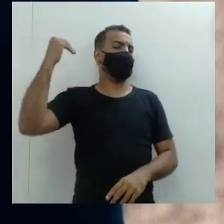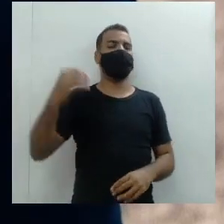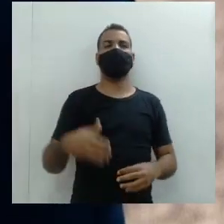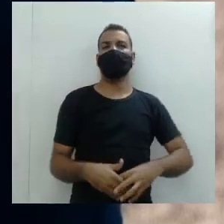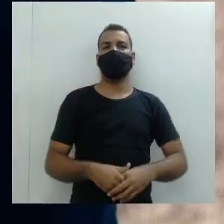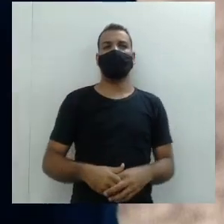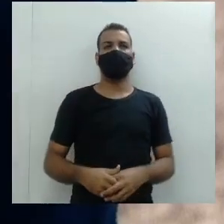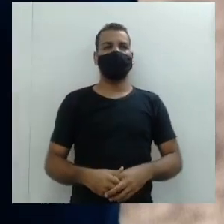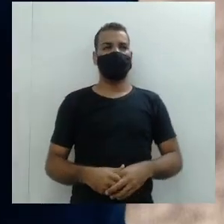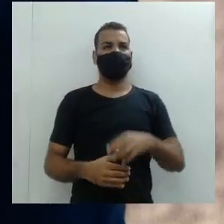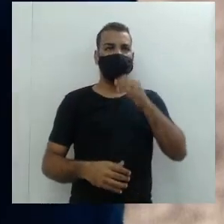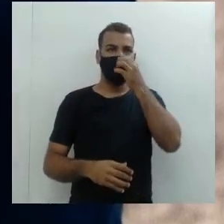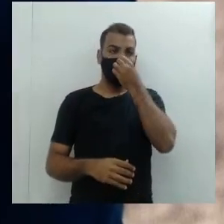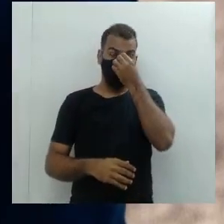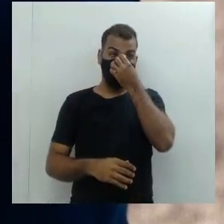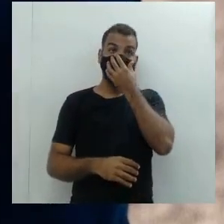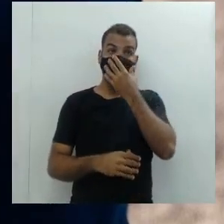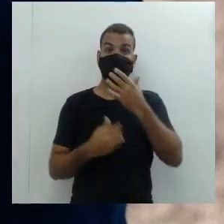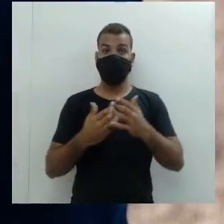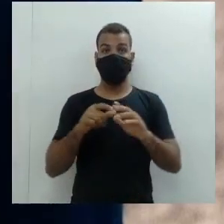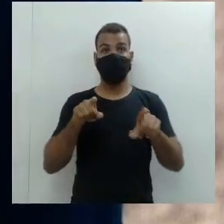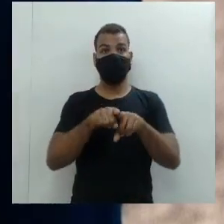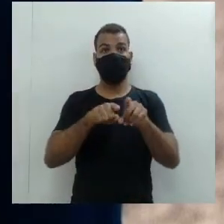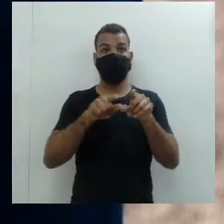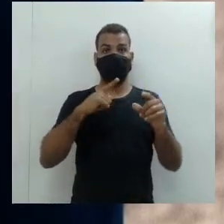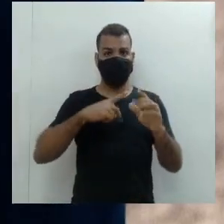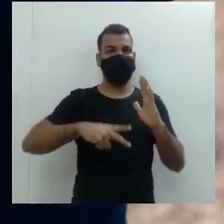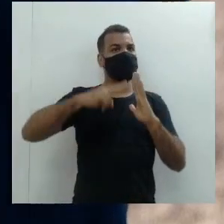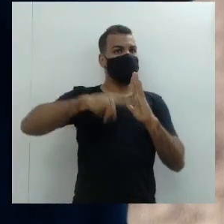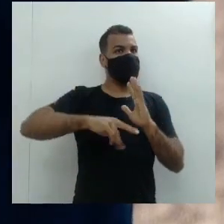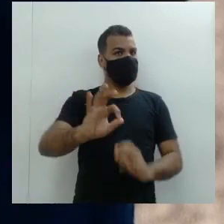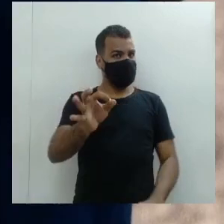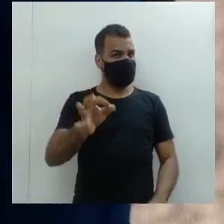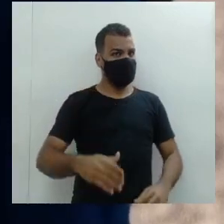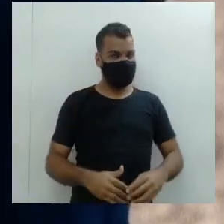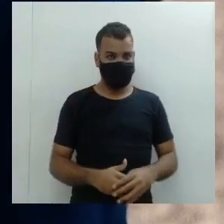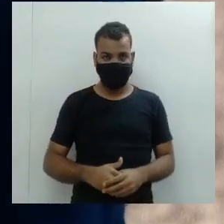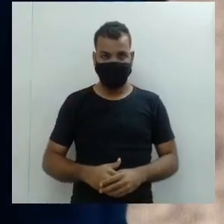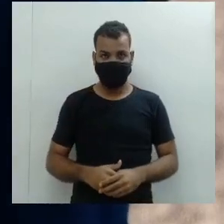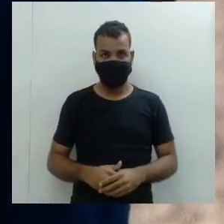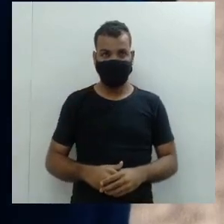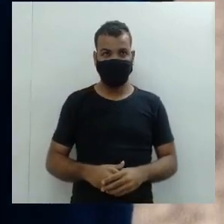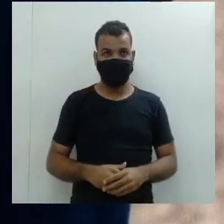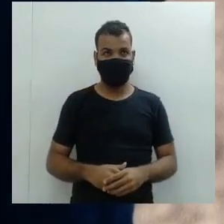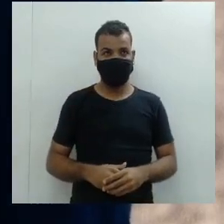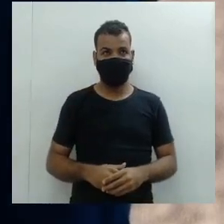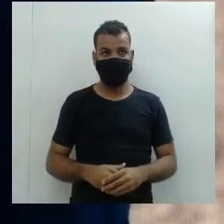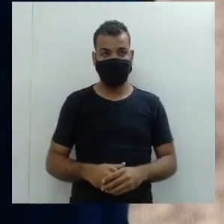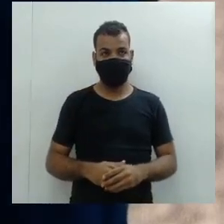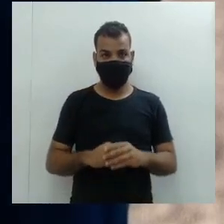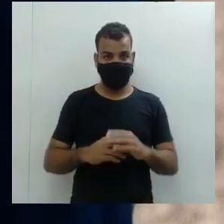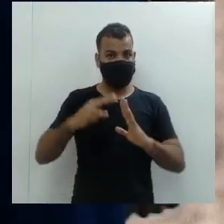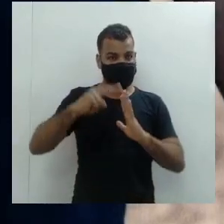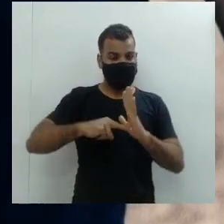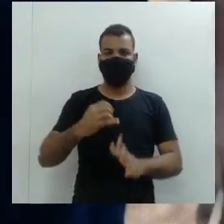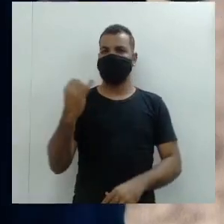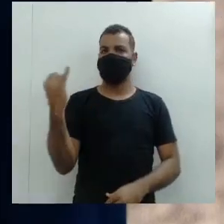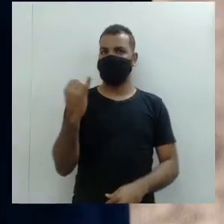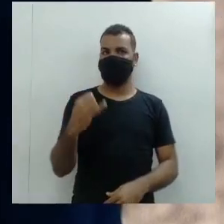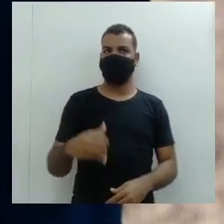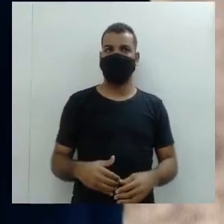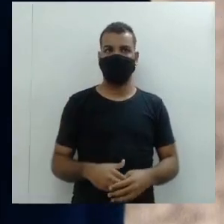falou, fundamentada, também tem a questão da leitura, não é? Exatamente. Da leitura, o embasamento, a fundamentação.